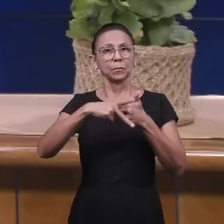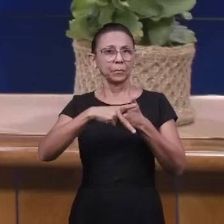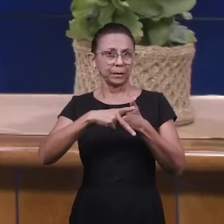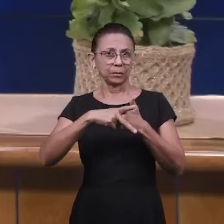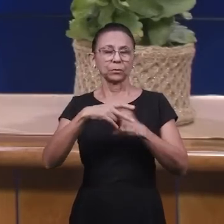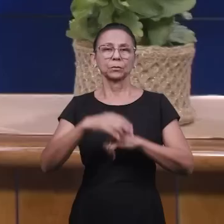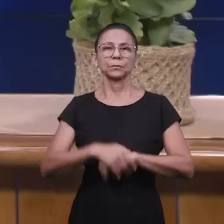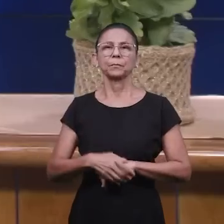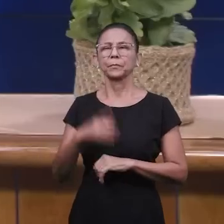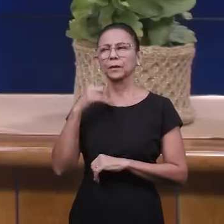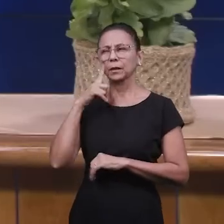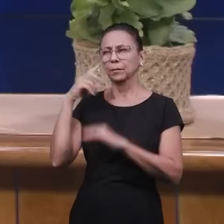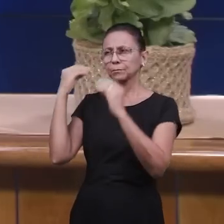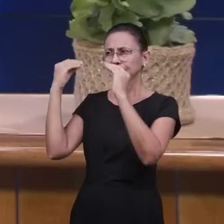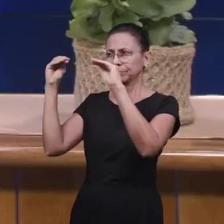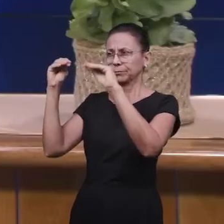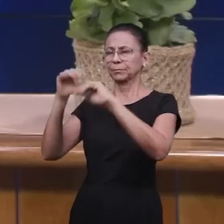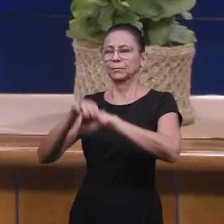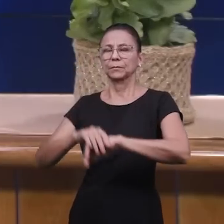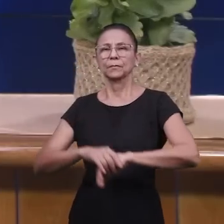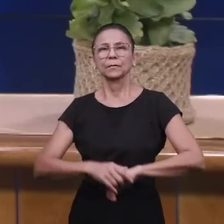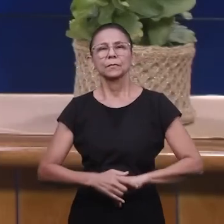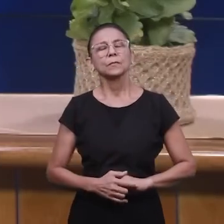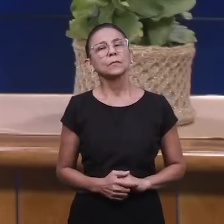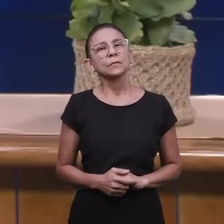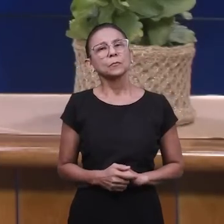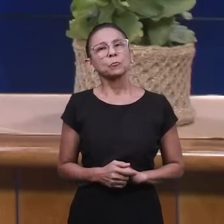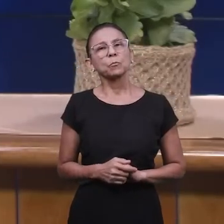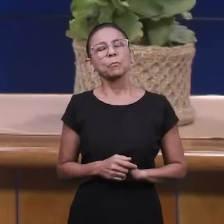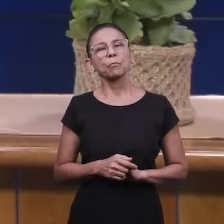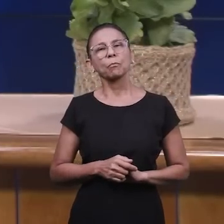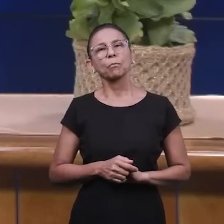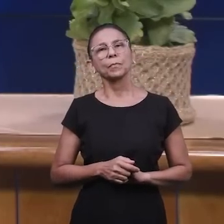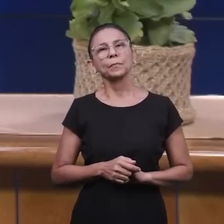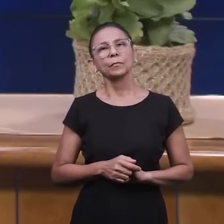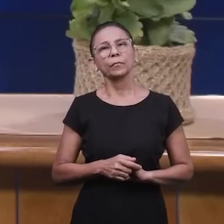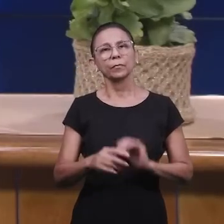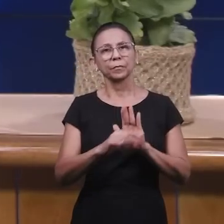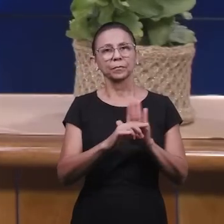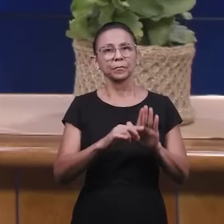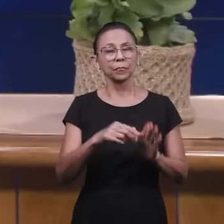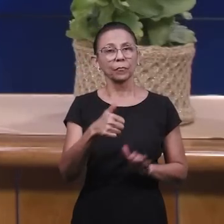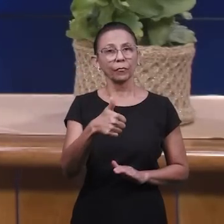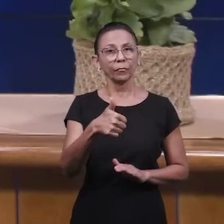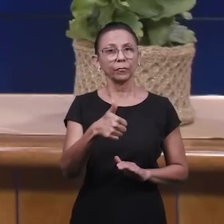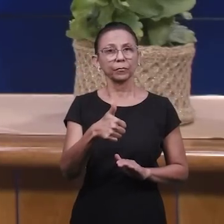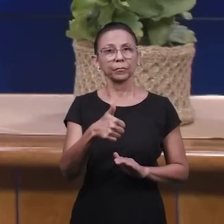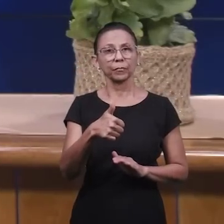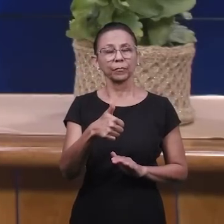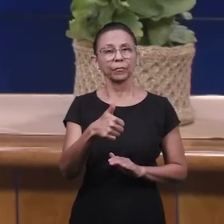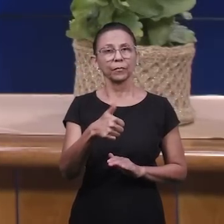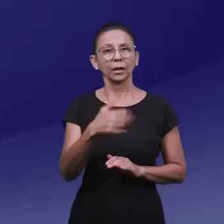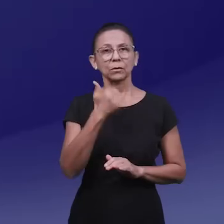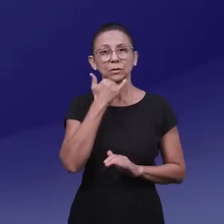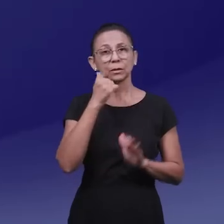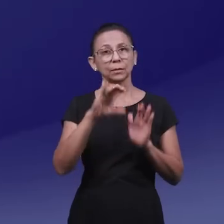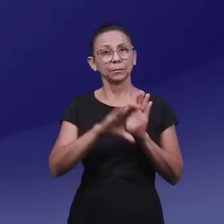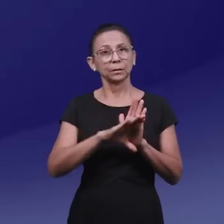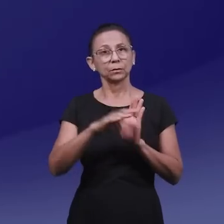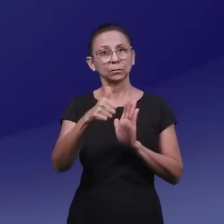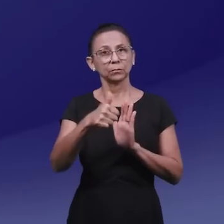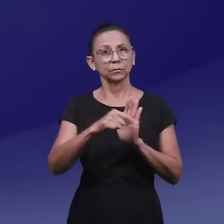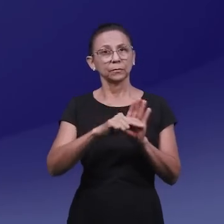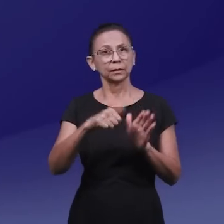irmãos, procurai fazer cada vez mais firme a vossa vocação e eleição, porque fazendo